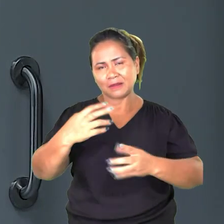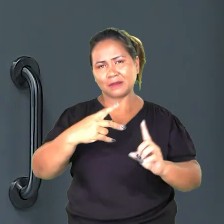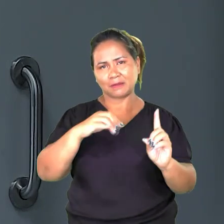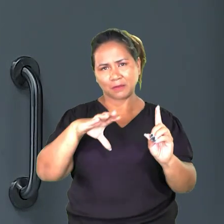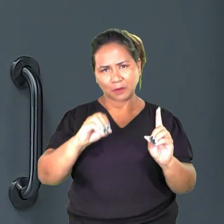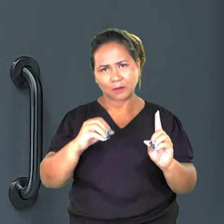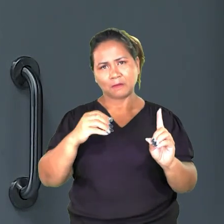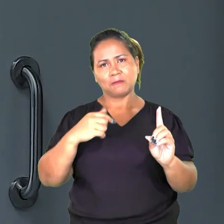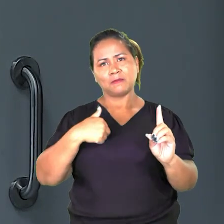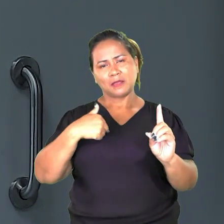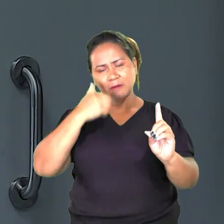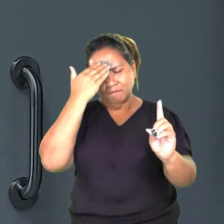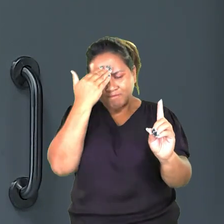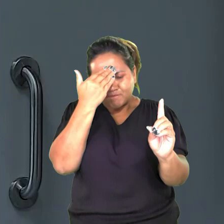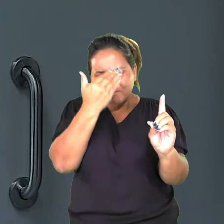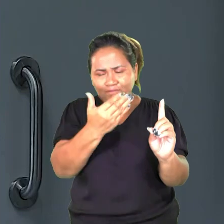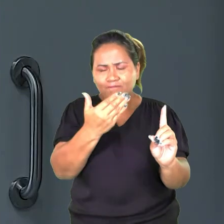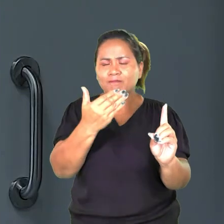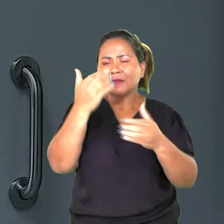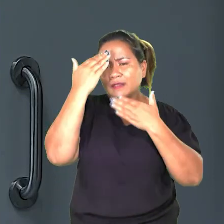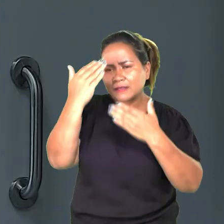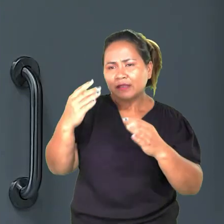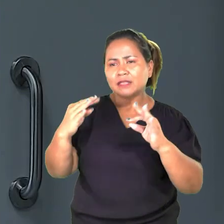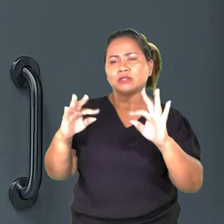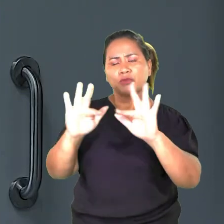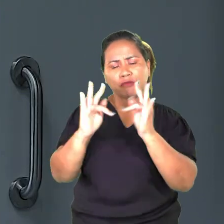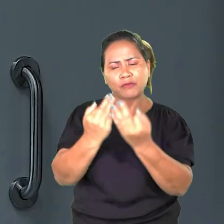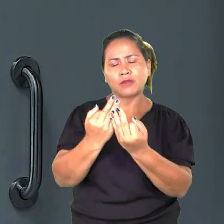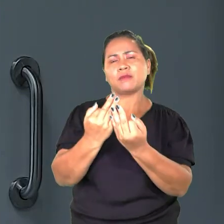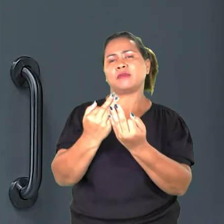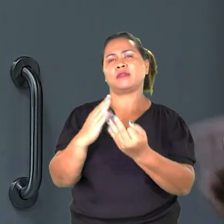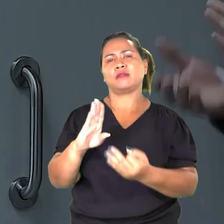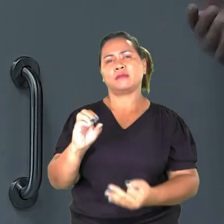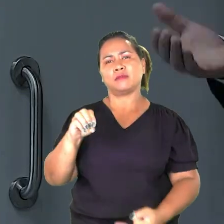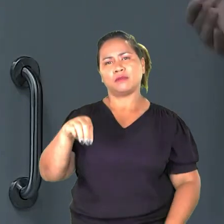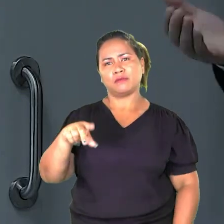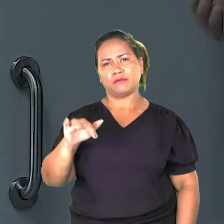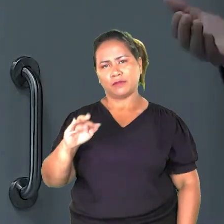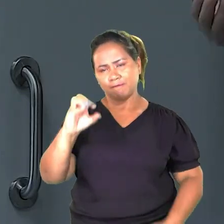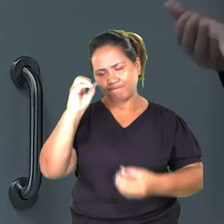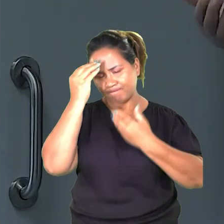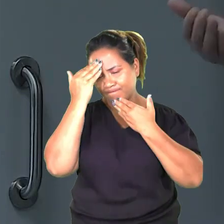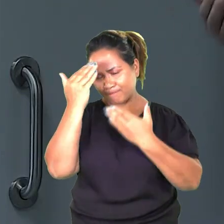Paulo Bonfim. Minha gratidão em nome da família Bonfim. Obrigada.